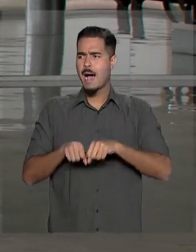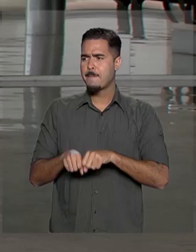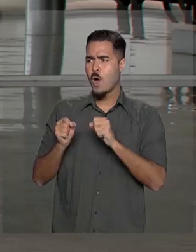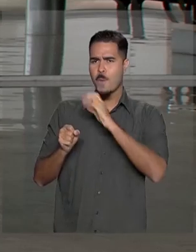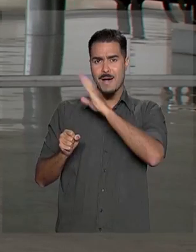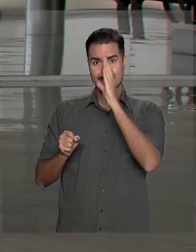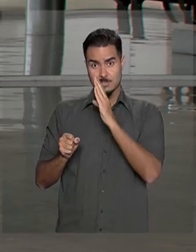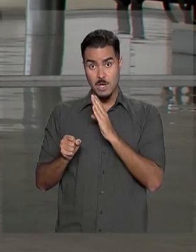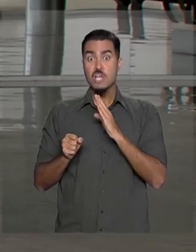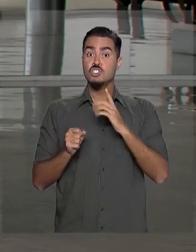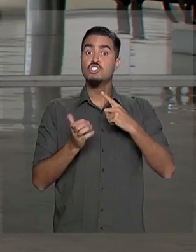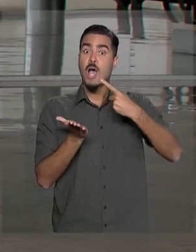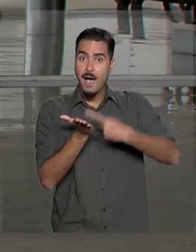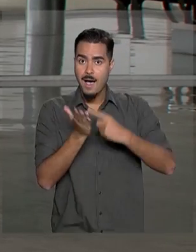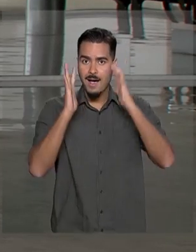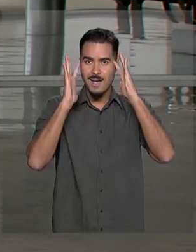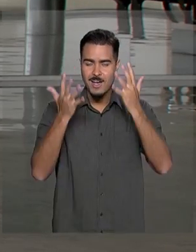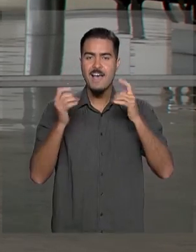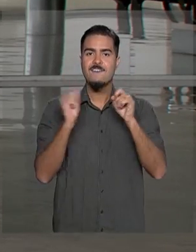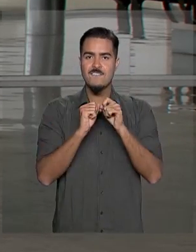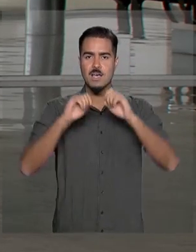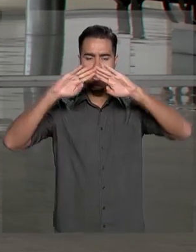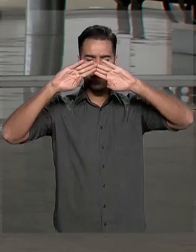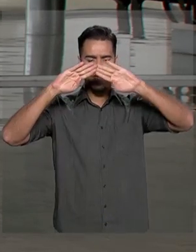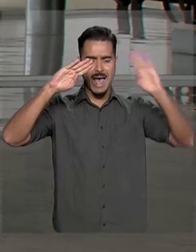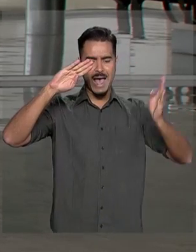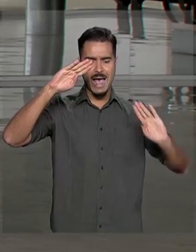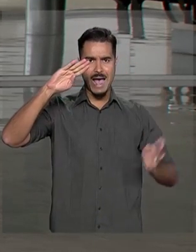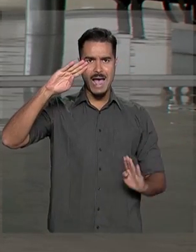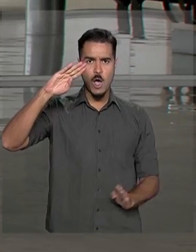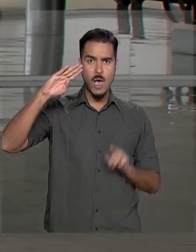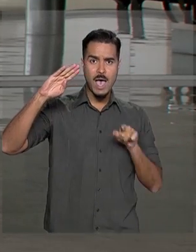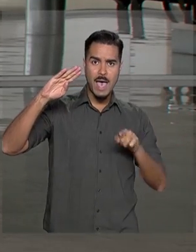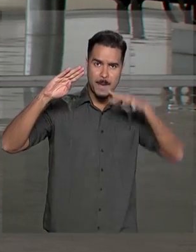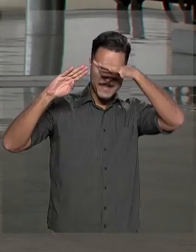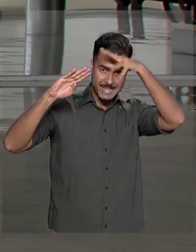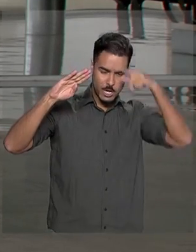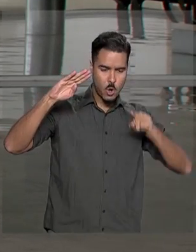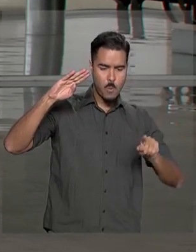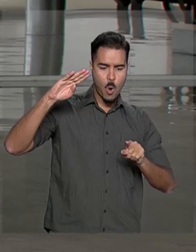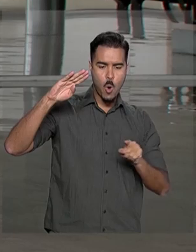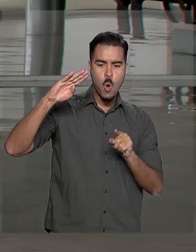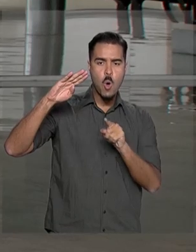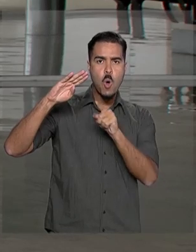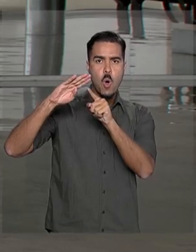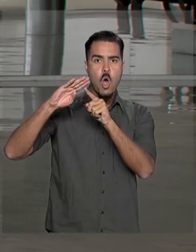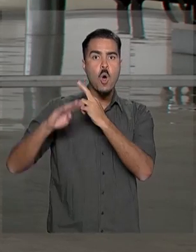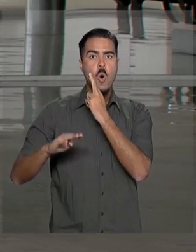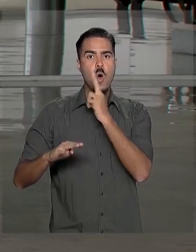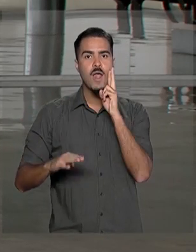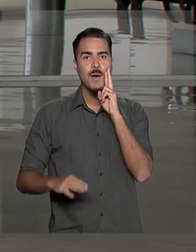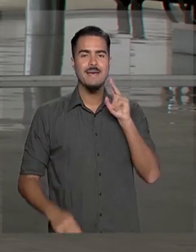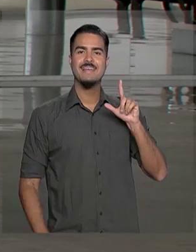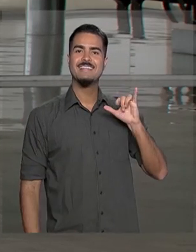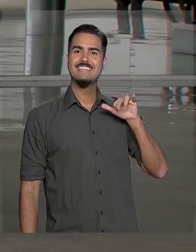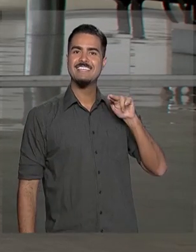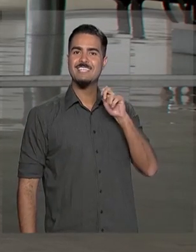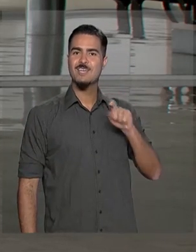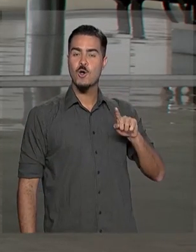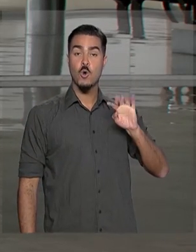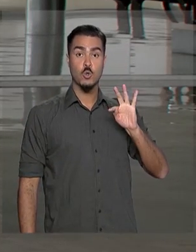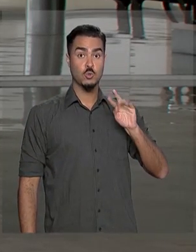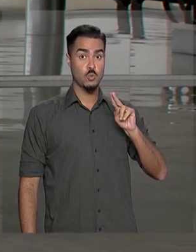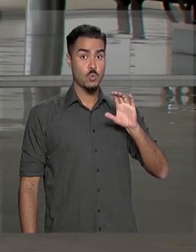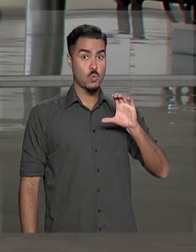acertado que a construção da linha de transmissão entre Manaus e Roraima, conhecida como Linhão do Tucuruí, será